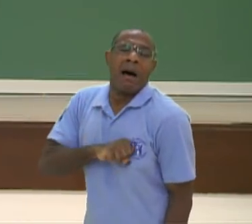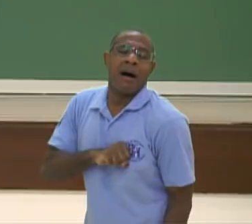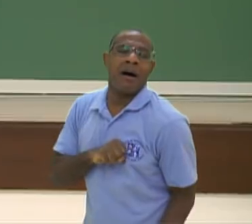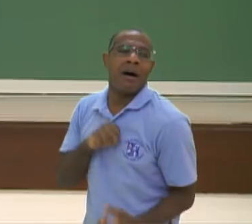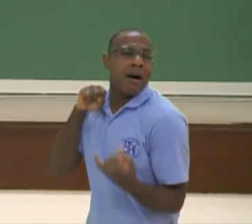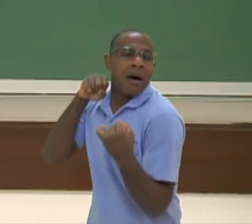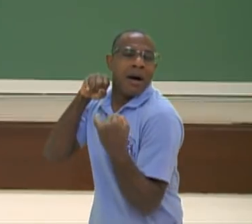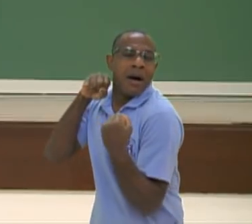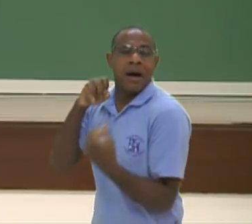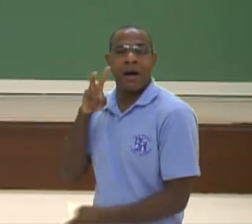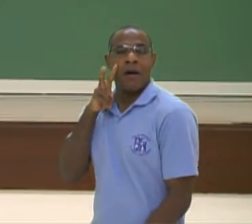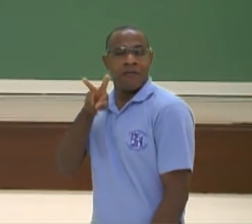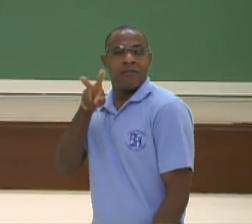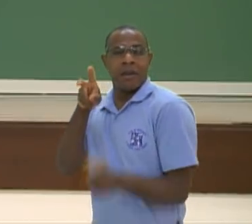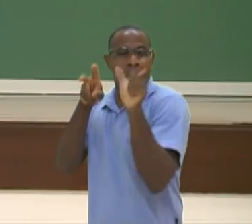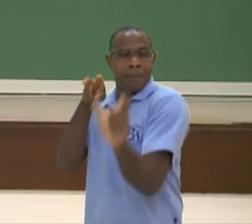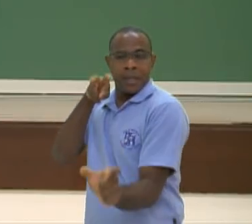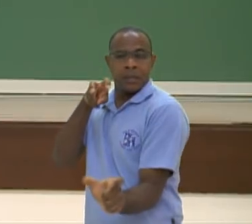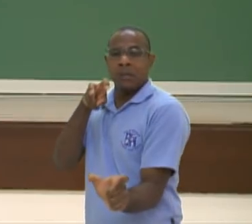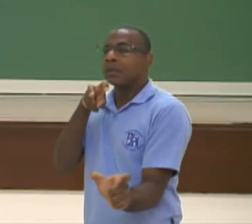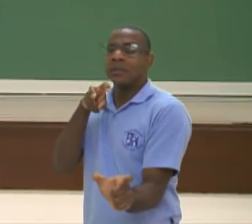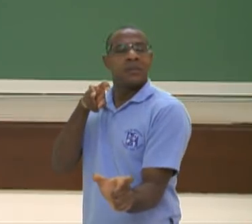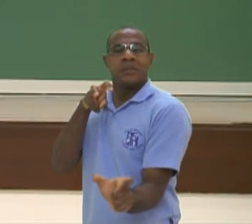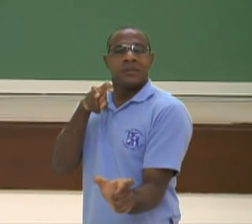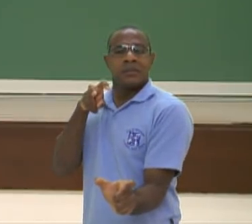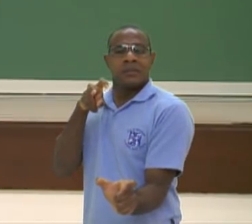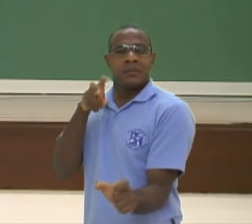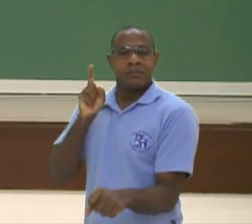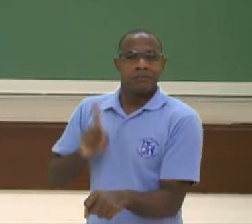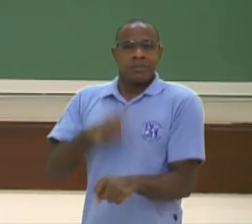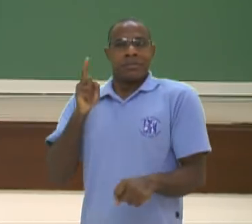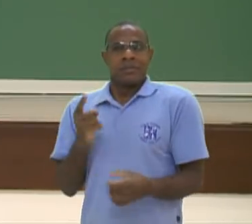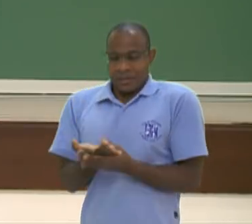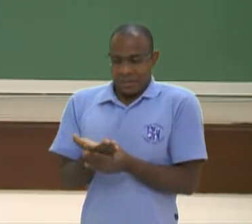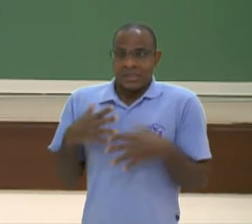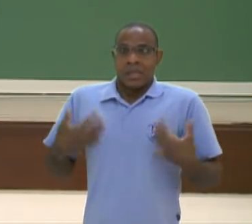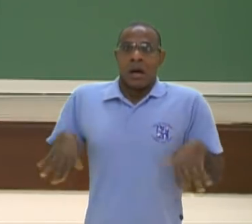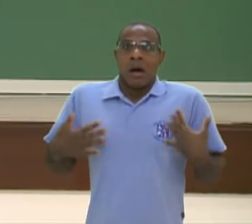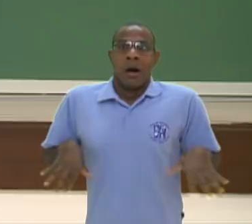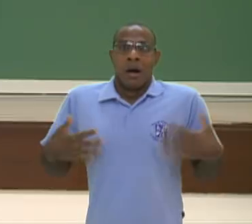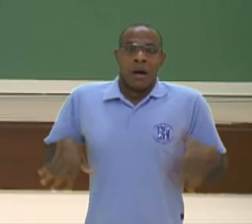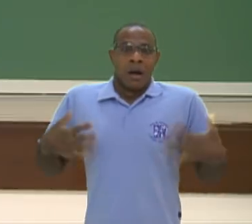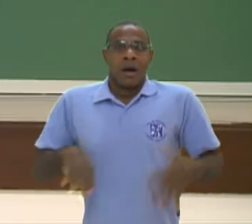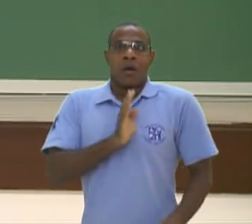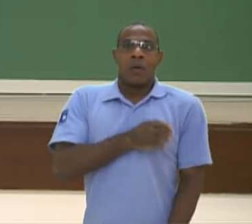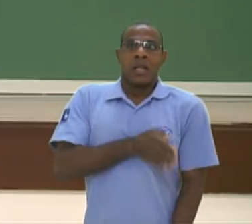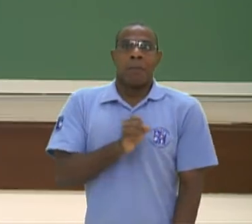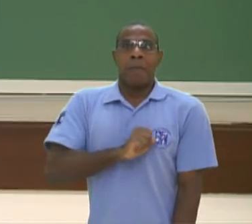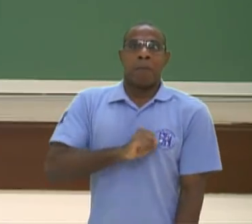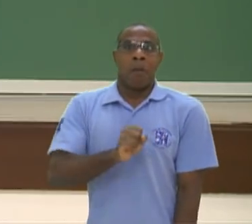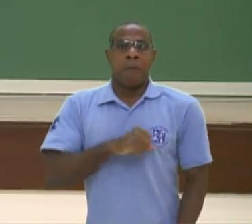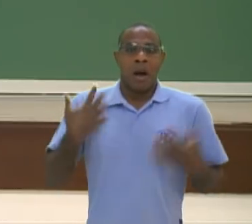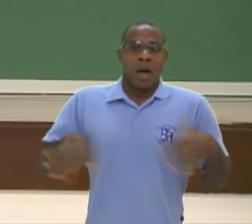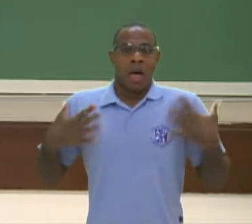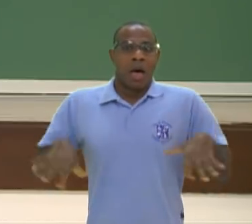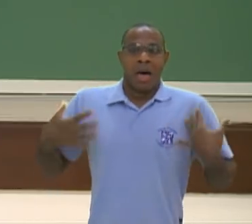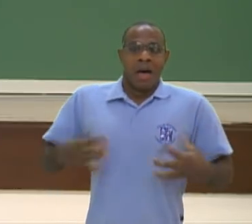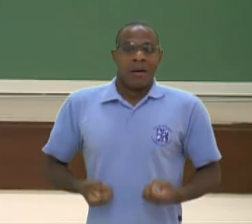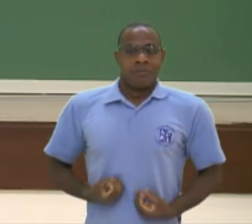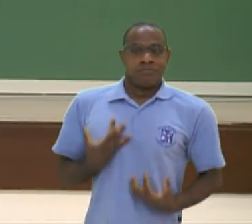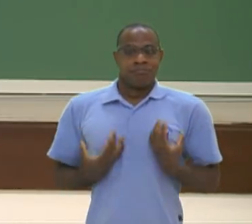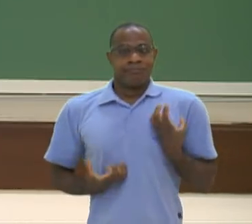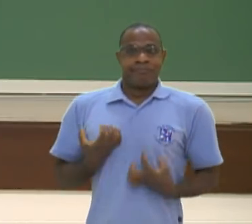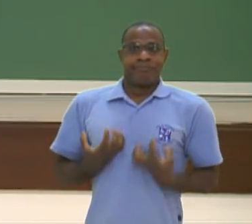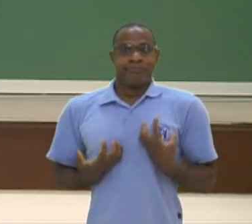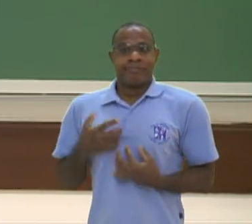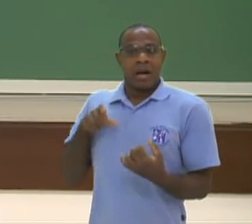apaixona e vê aquela pessoa, né, sua mão e dá aquela acelerada no coração, sobe aquele calorzinho que